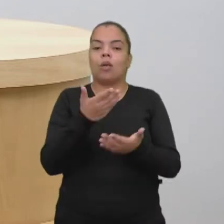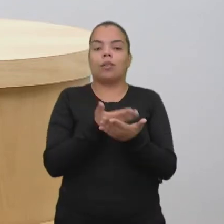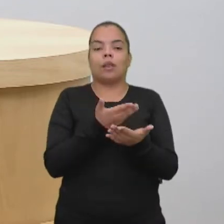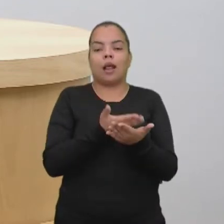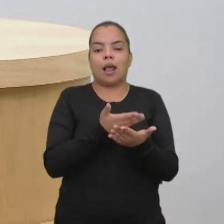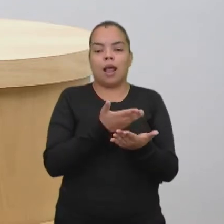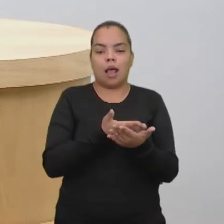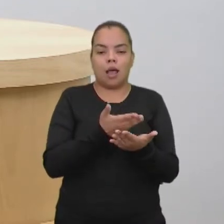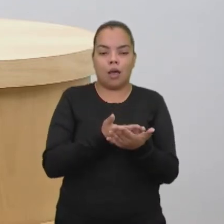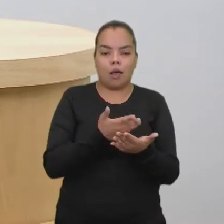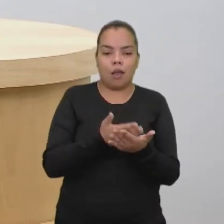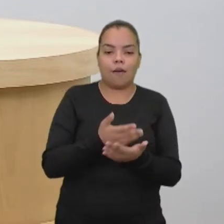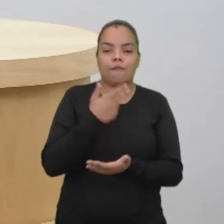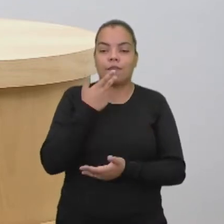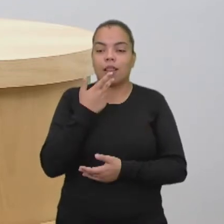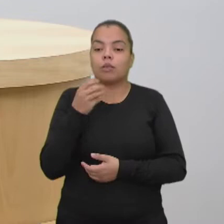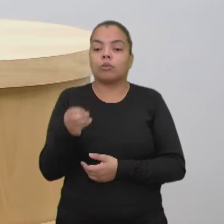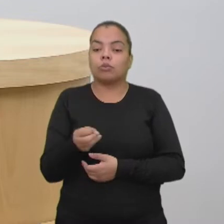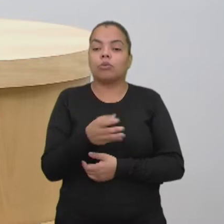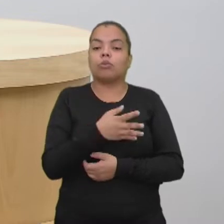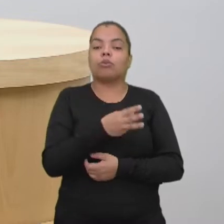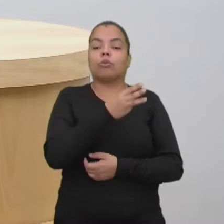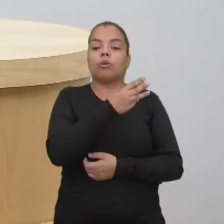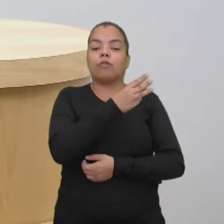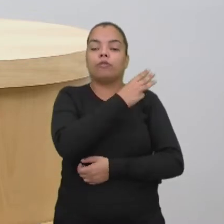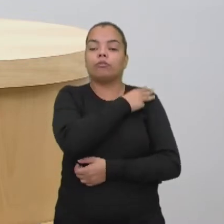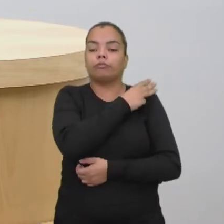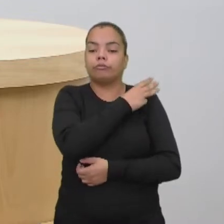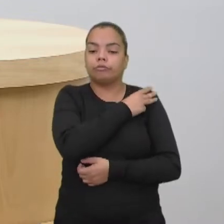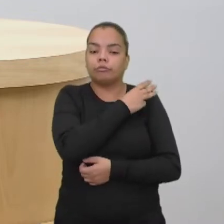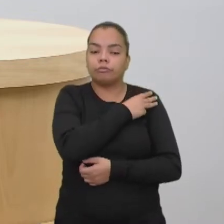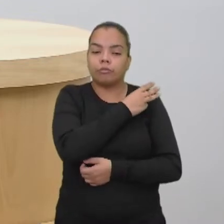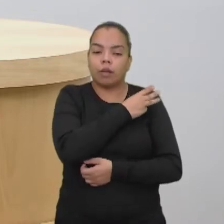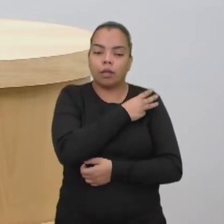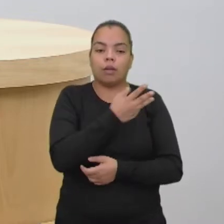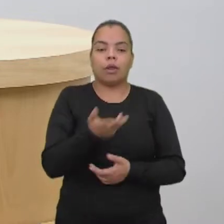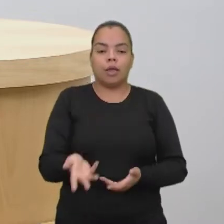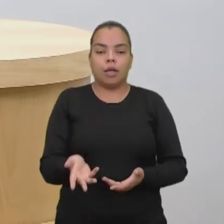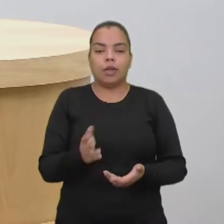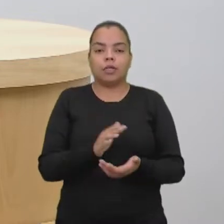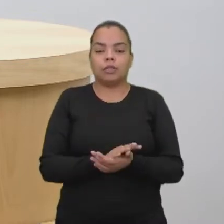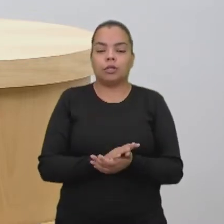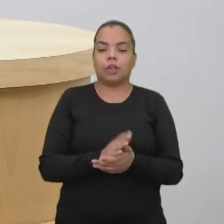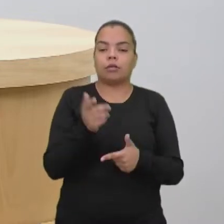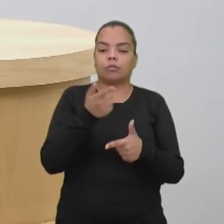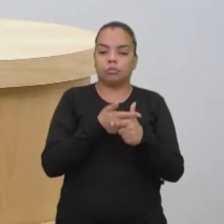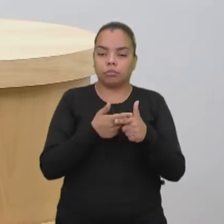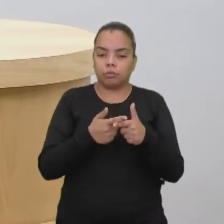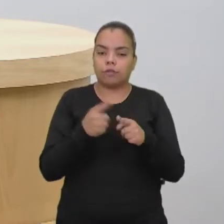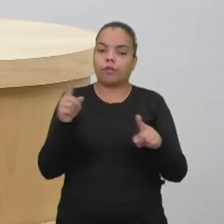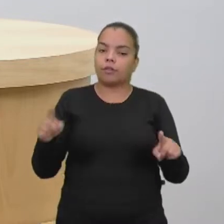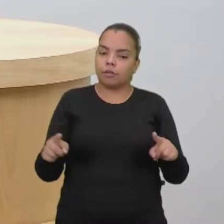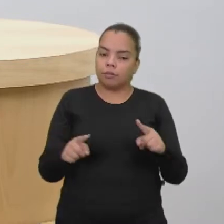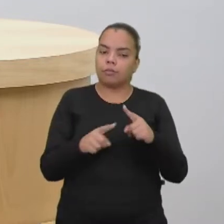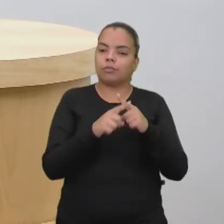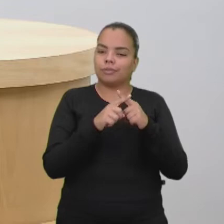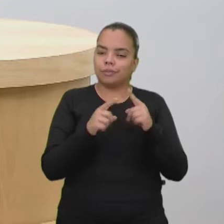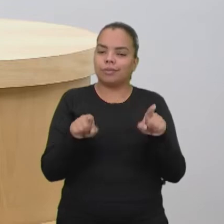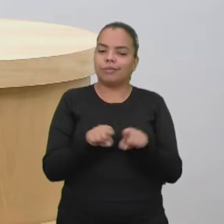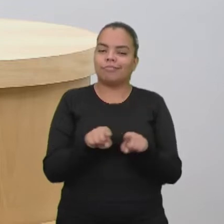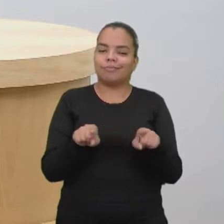médio, falando aí do aprofundamento, hashtag quem divide multiplica, né? Então nós vamos dar sequência aí à